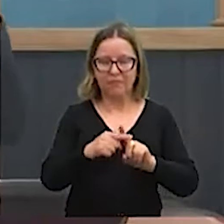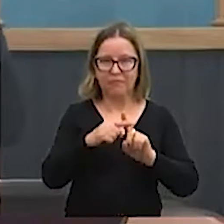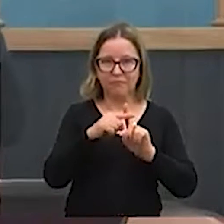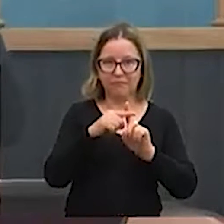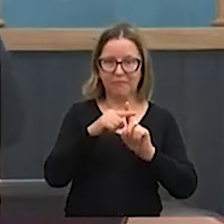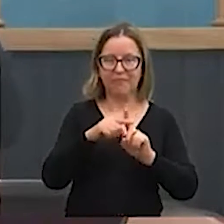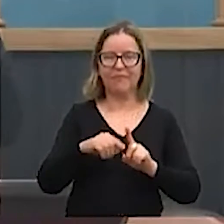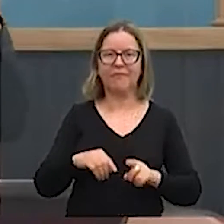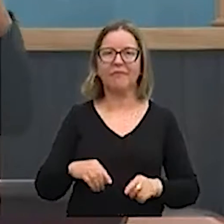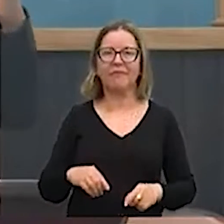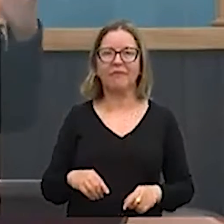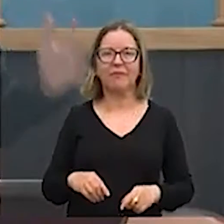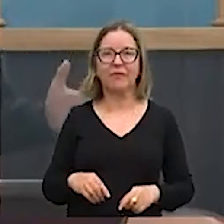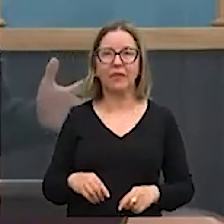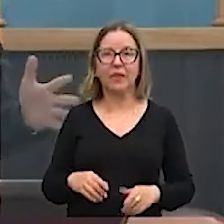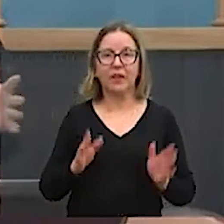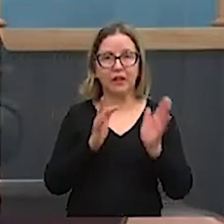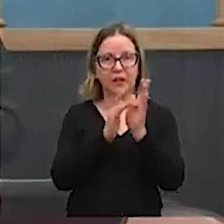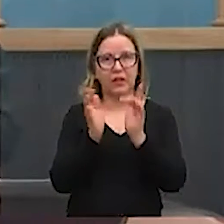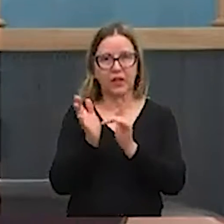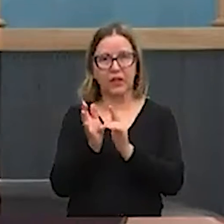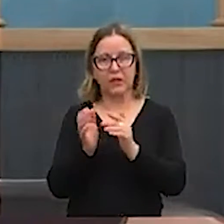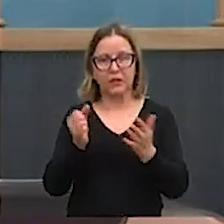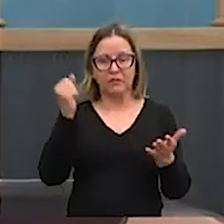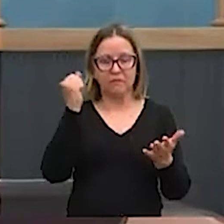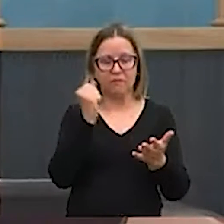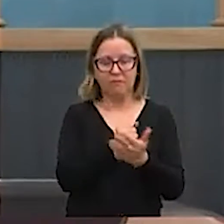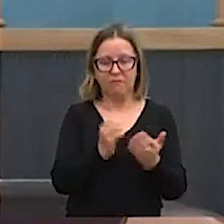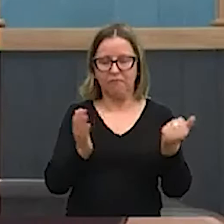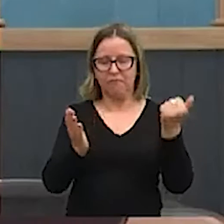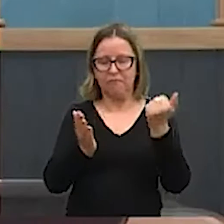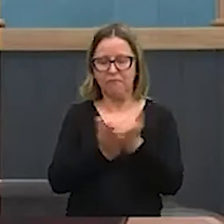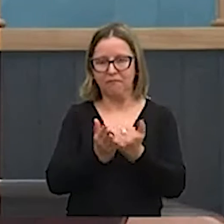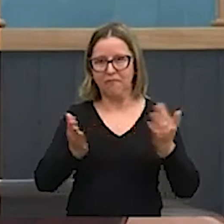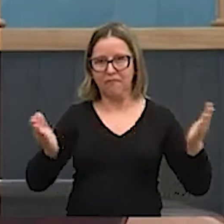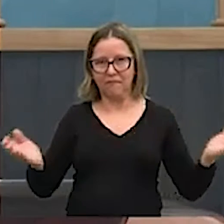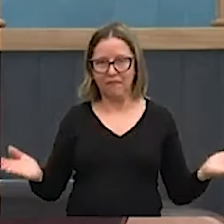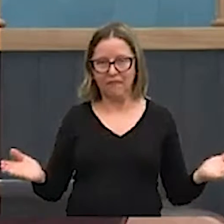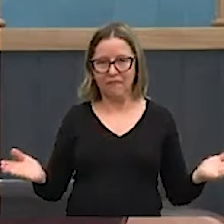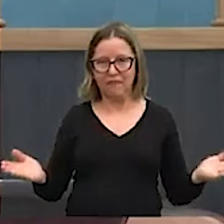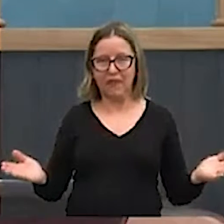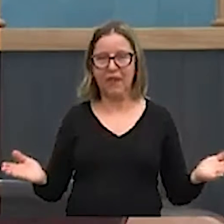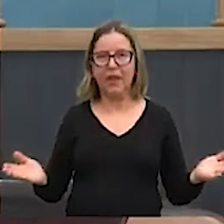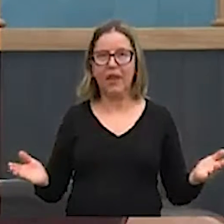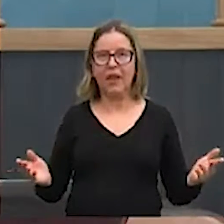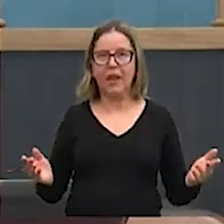Ele foi pregado numa cruz e depois essa cruz foi levantada.